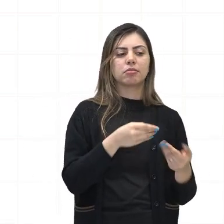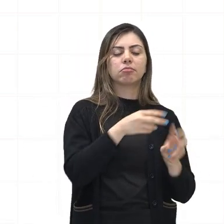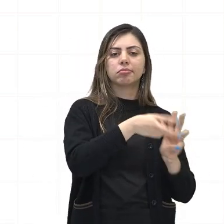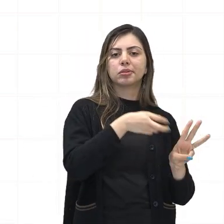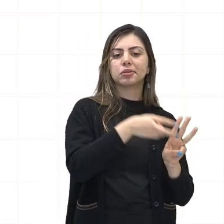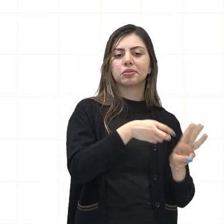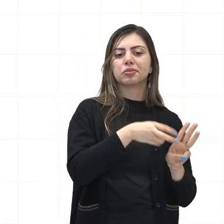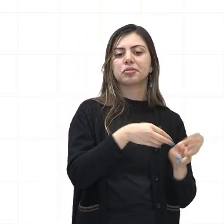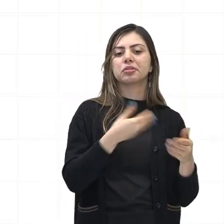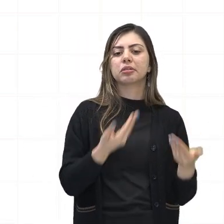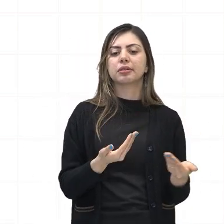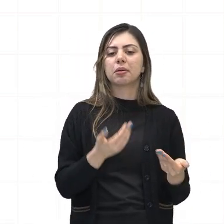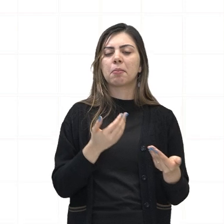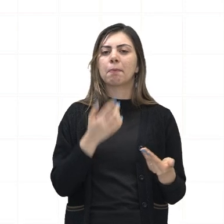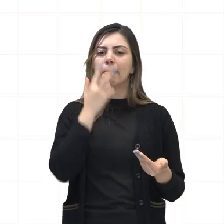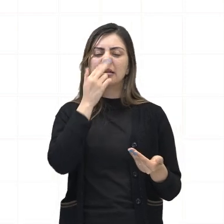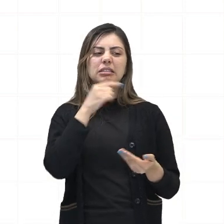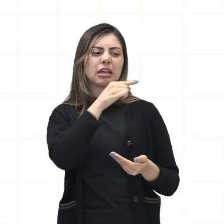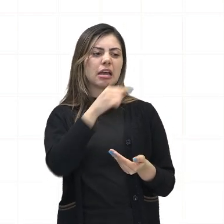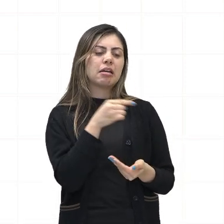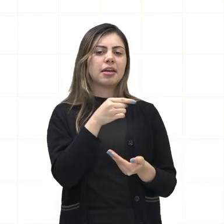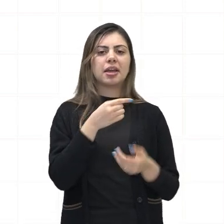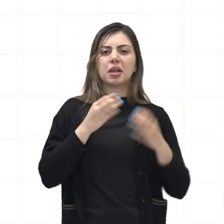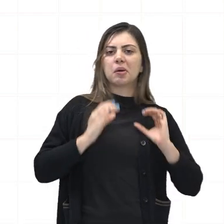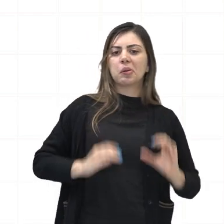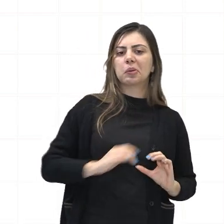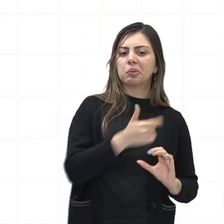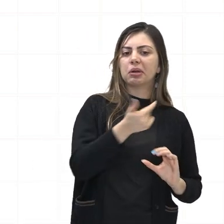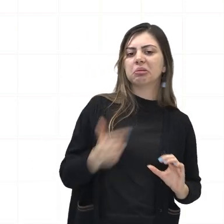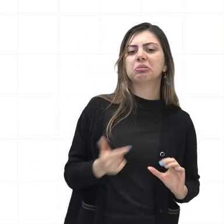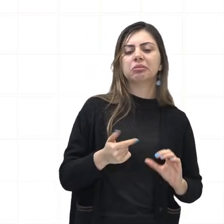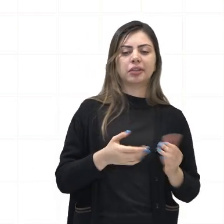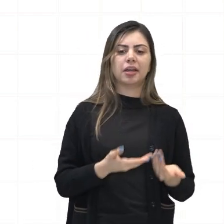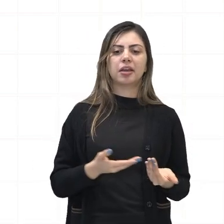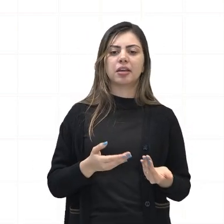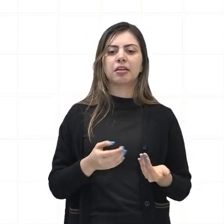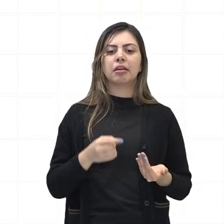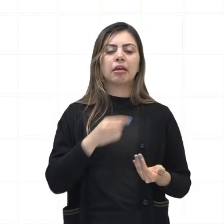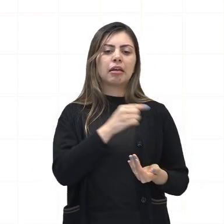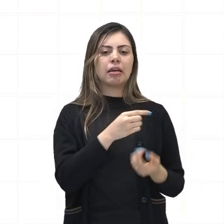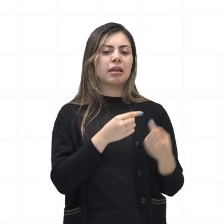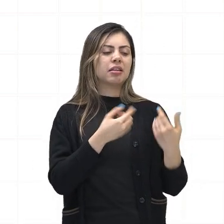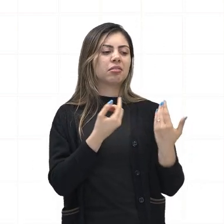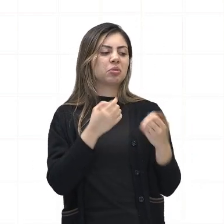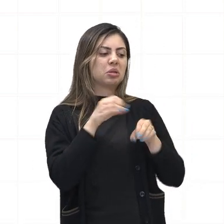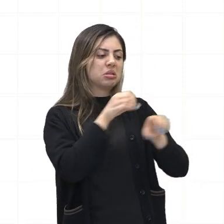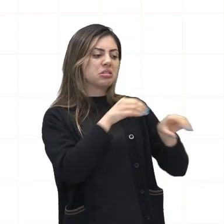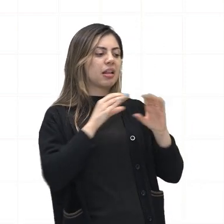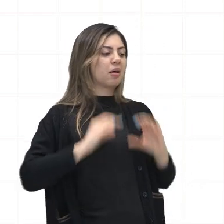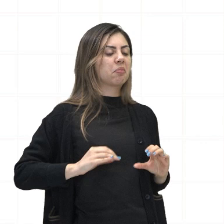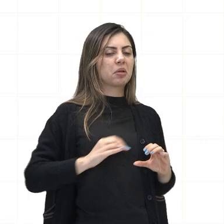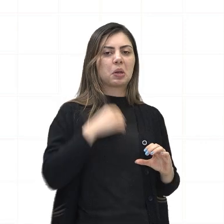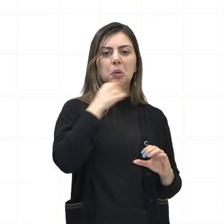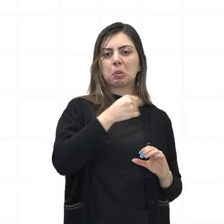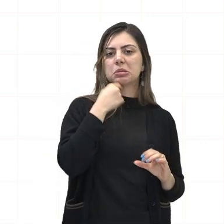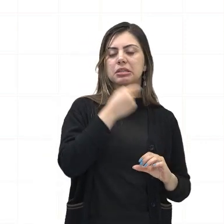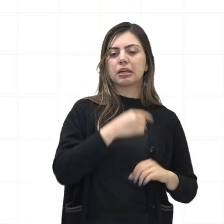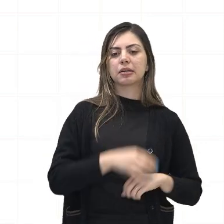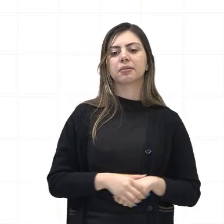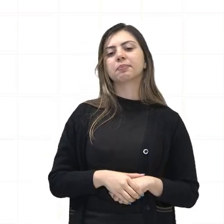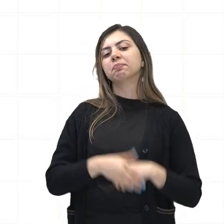o colocavam como selvagens, primitivos e incapazes de se civilizar. Ou